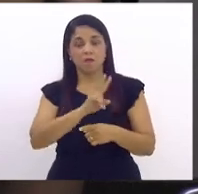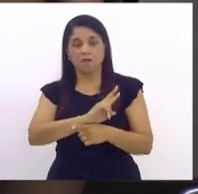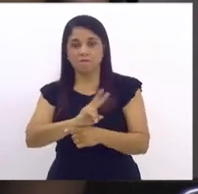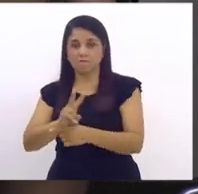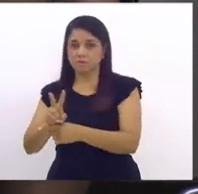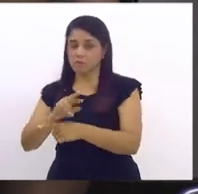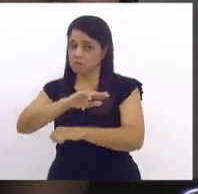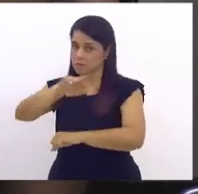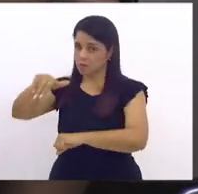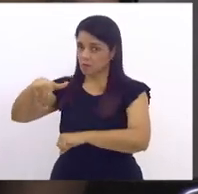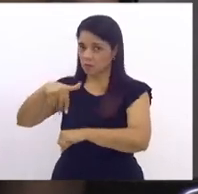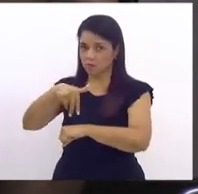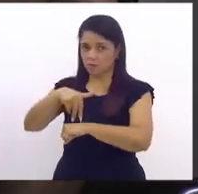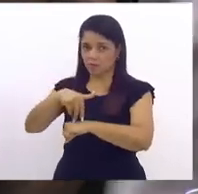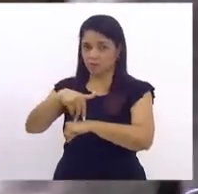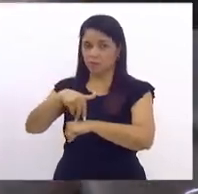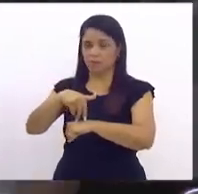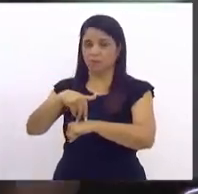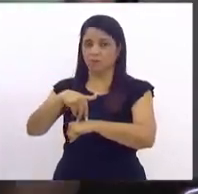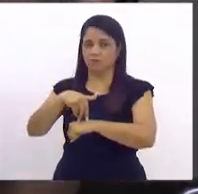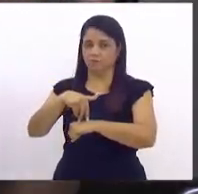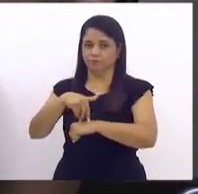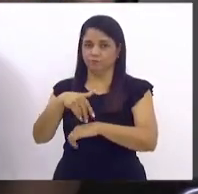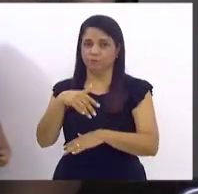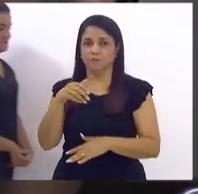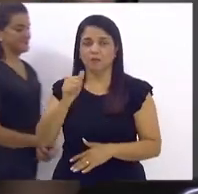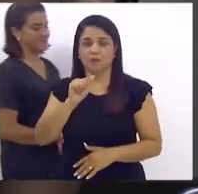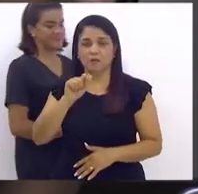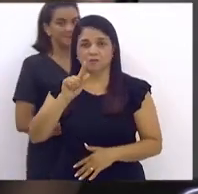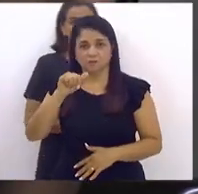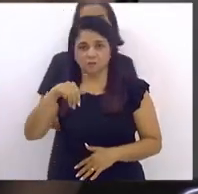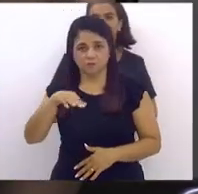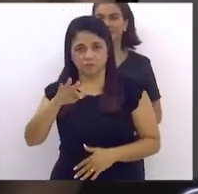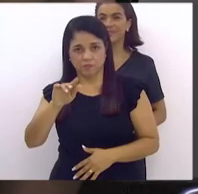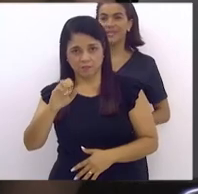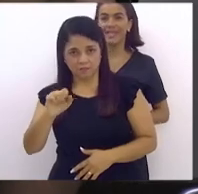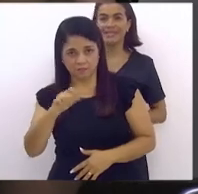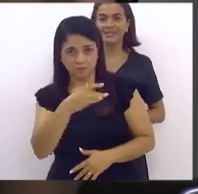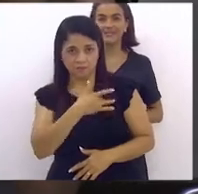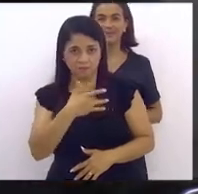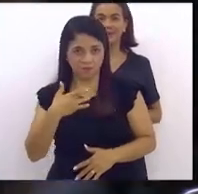União, da Agência Nacional de Saúde.